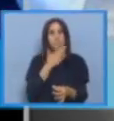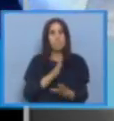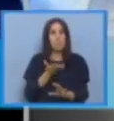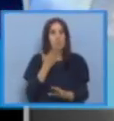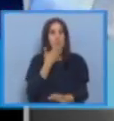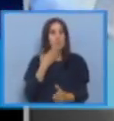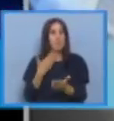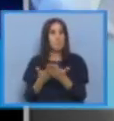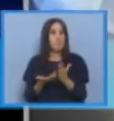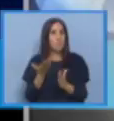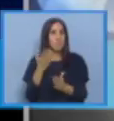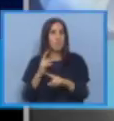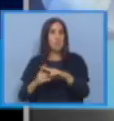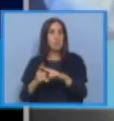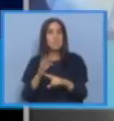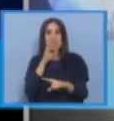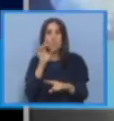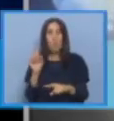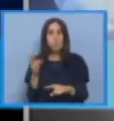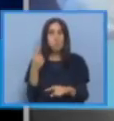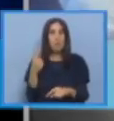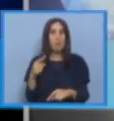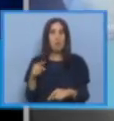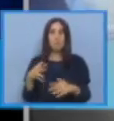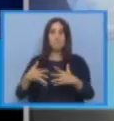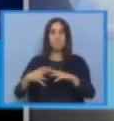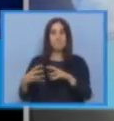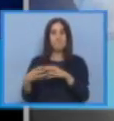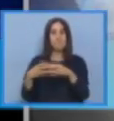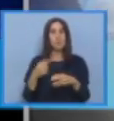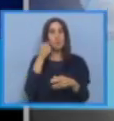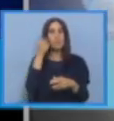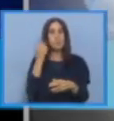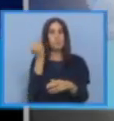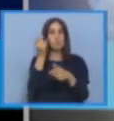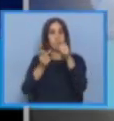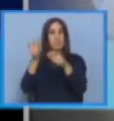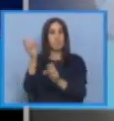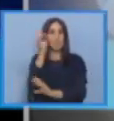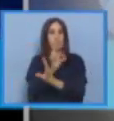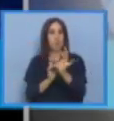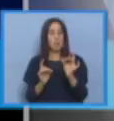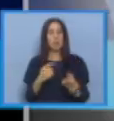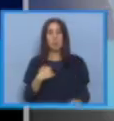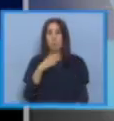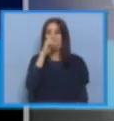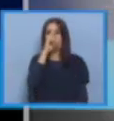mais eficaz à Grécia se já existisse essa Força Especial de Proteção Civil Europeia. E eu